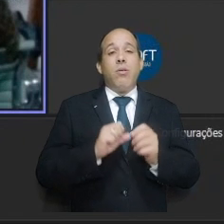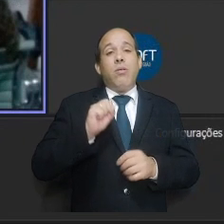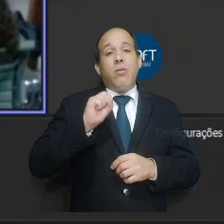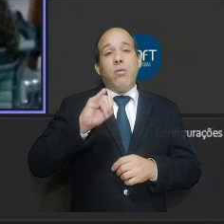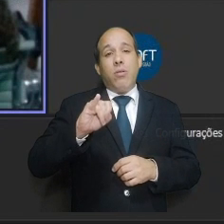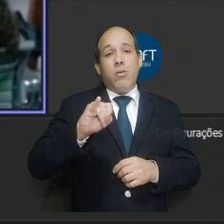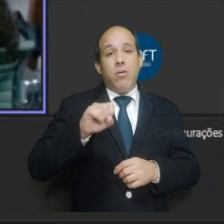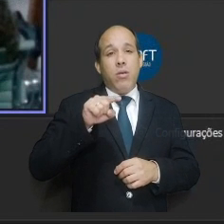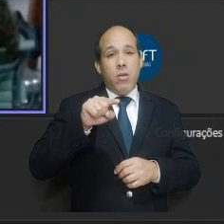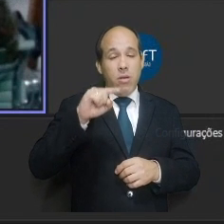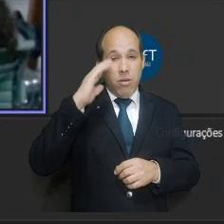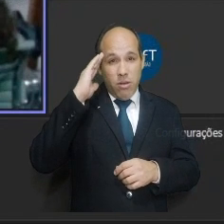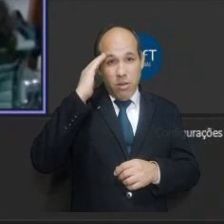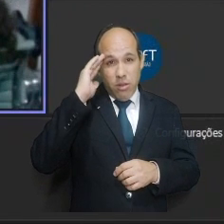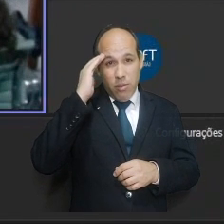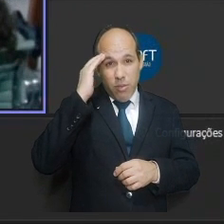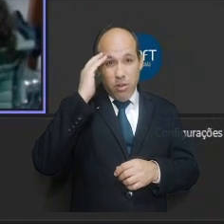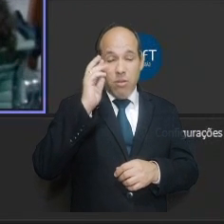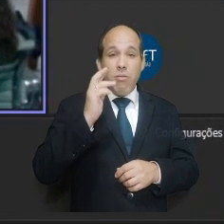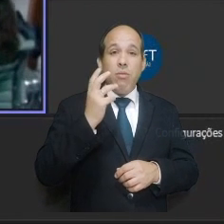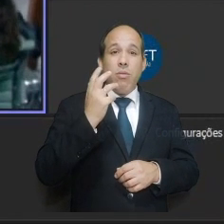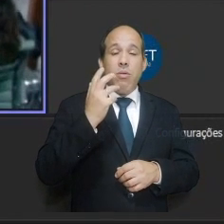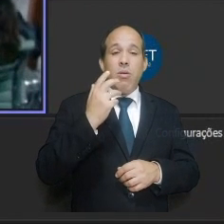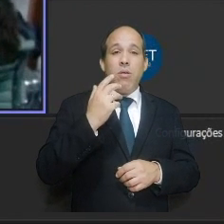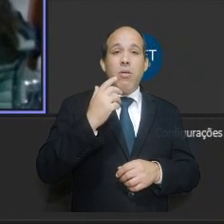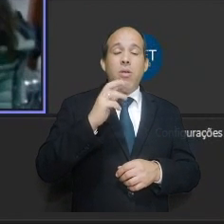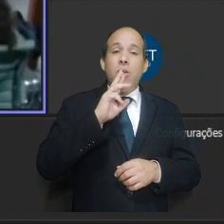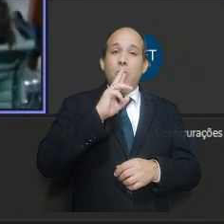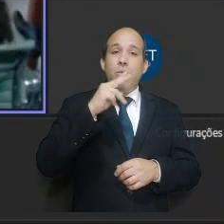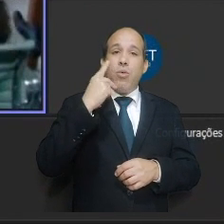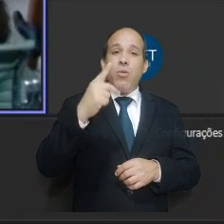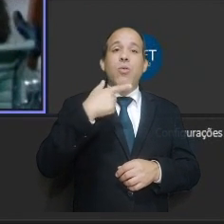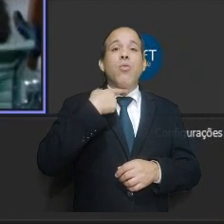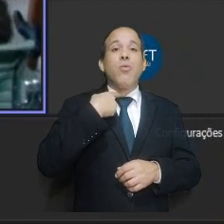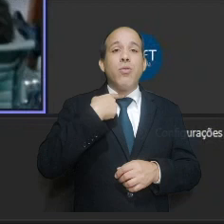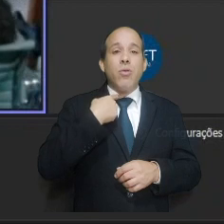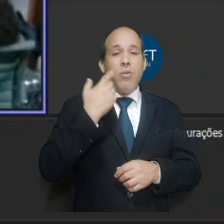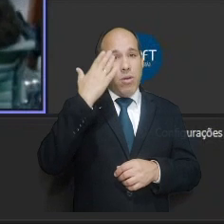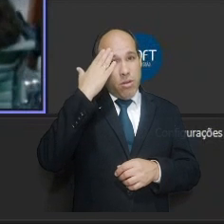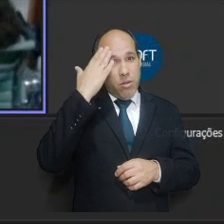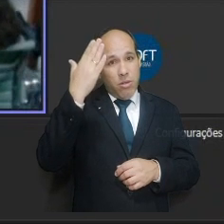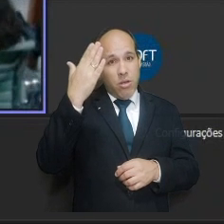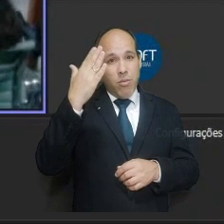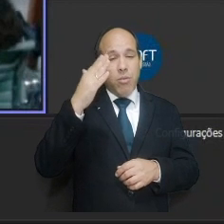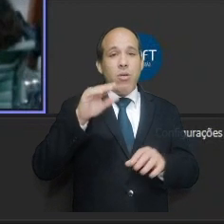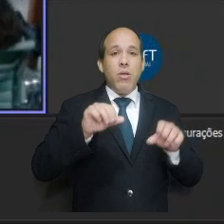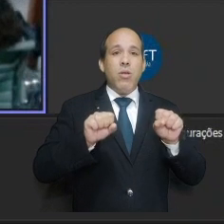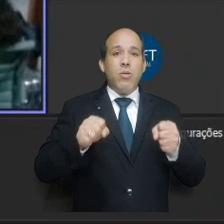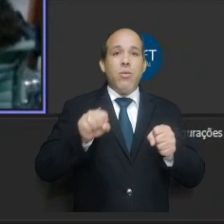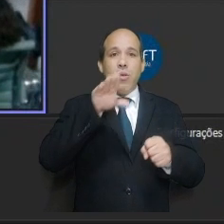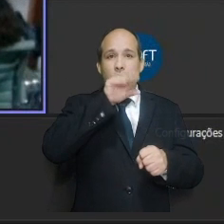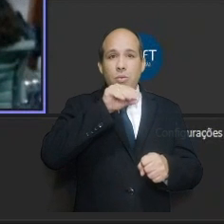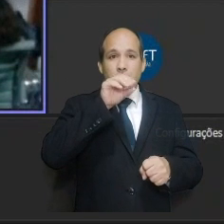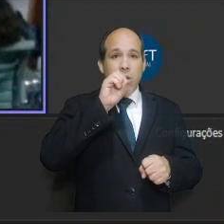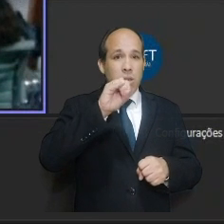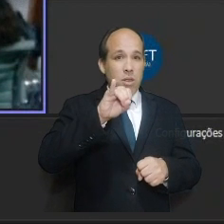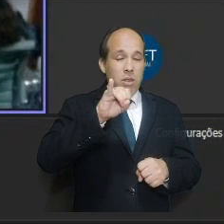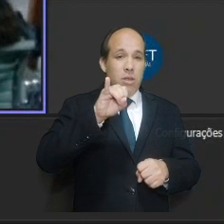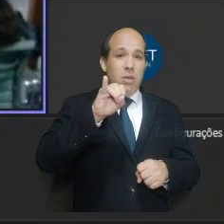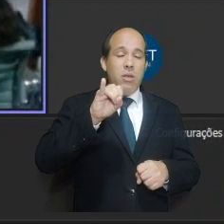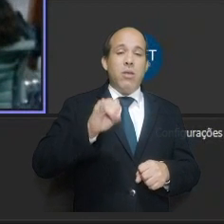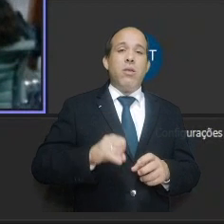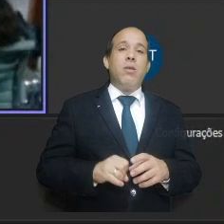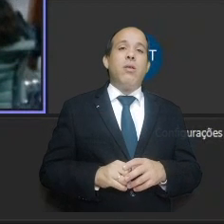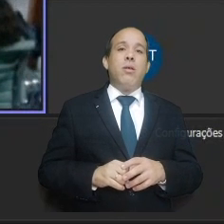solicitado. Caso esse entendimento atenda ao seu pleito, era um pedido subsidiário, nós agradecemos a sustentação oral.